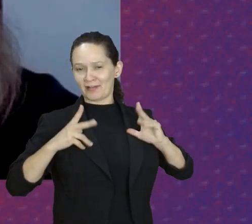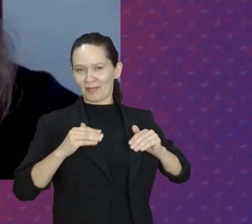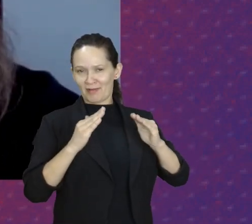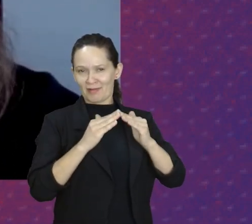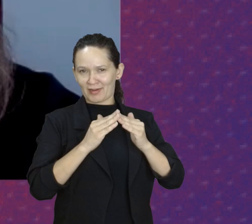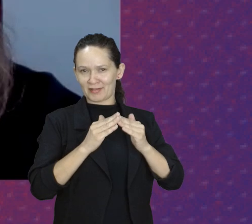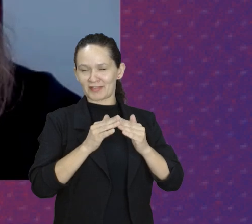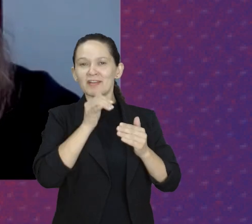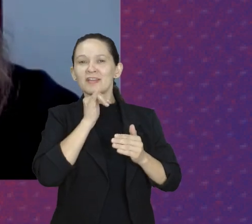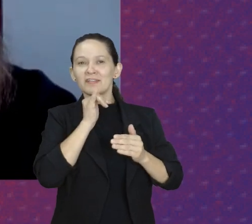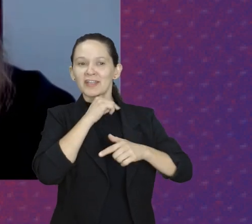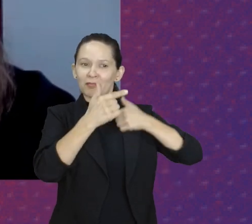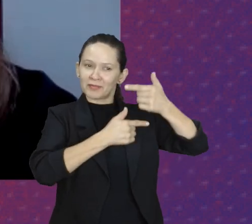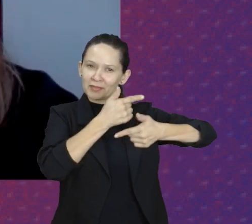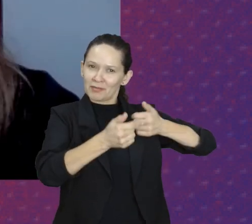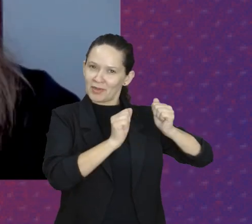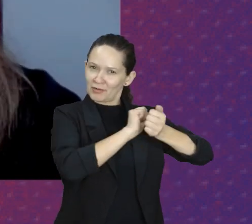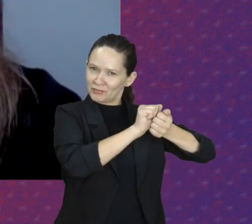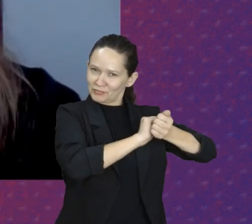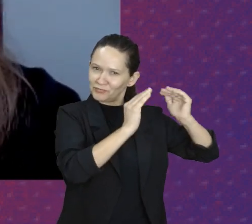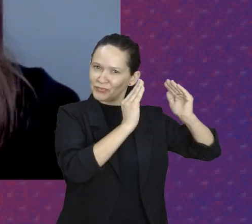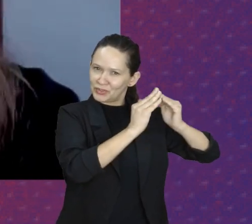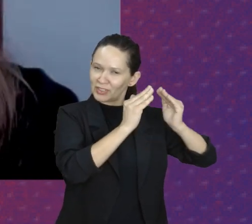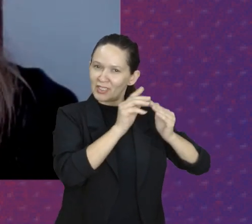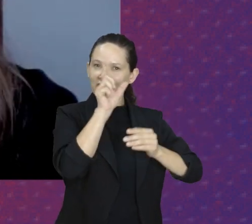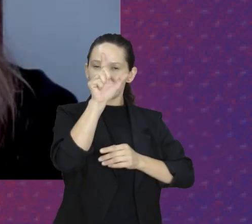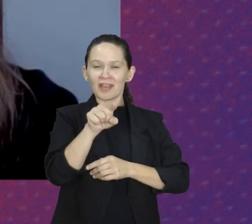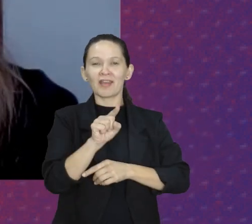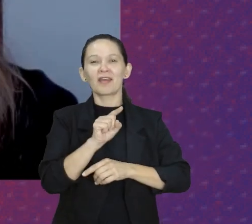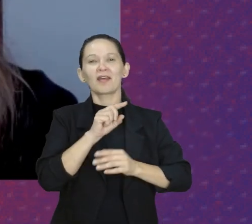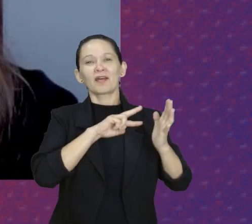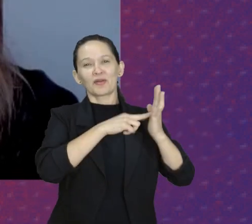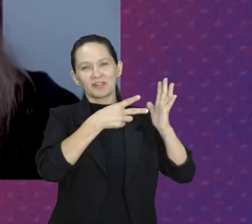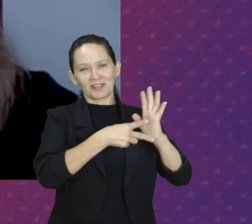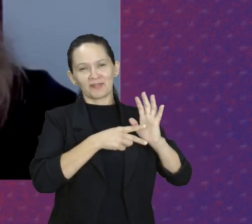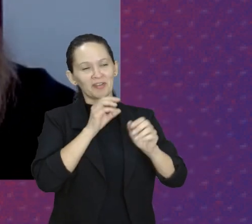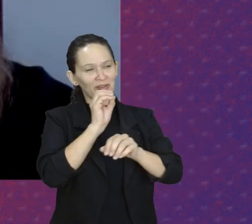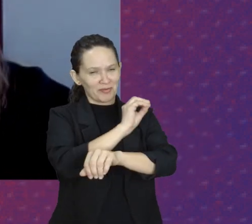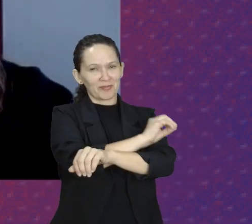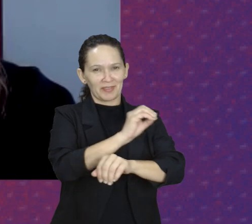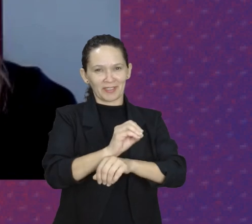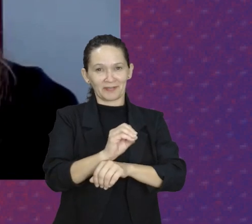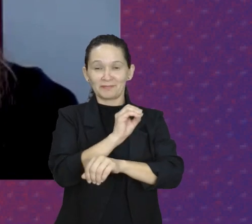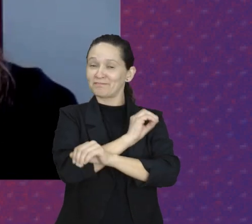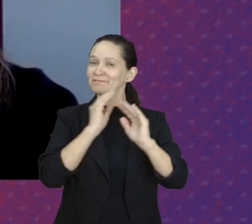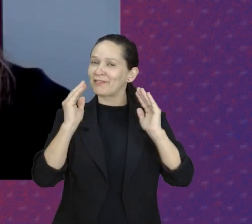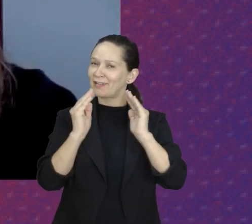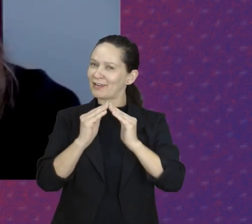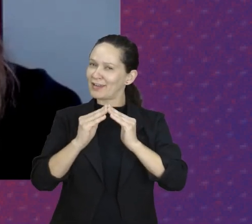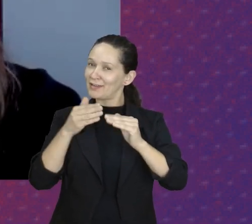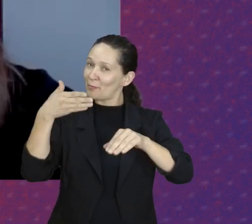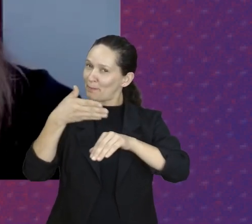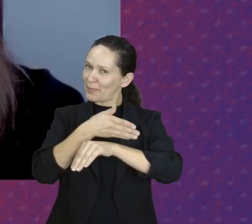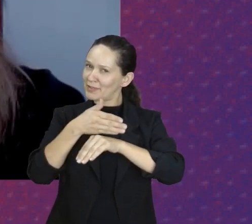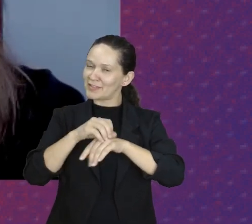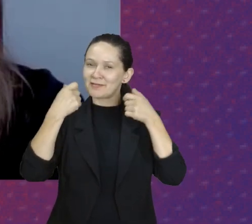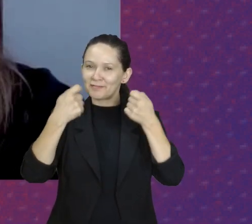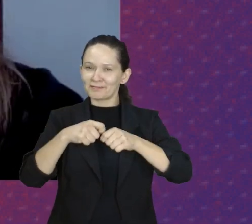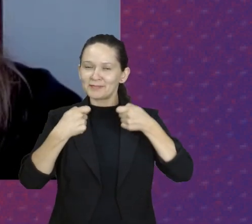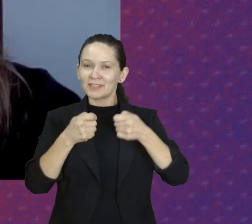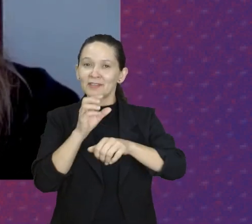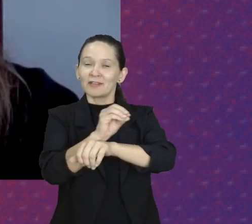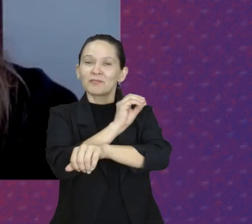conhece normalmente como trabalho doméstico, é uma forma de cuidado indireto também. Então, o cuidado com a casa faz parte do que é necessário para